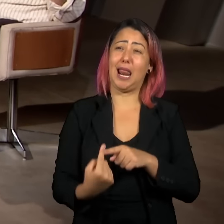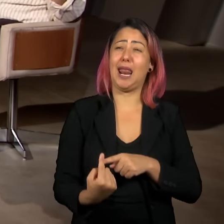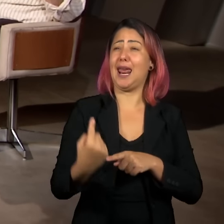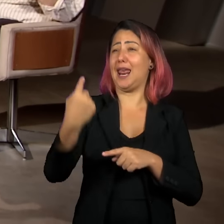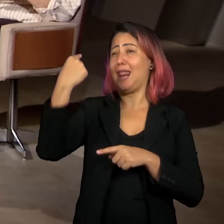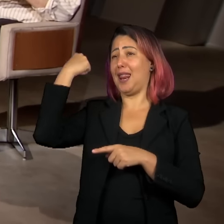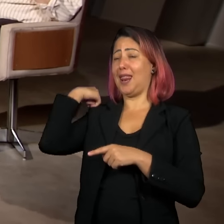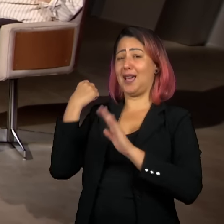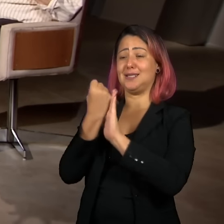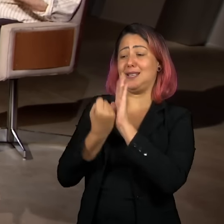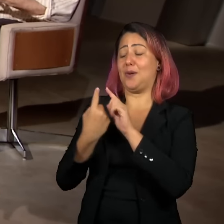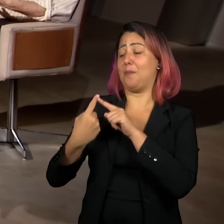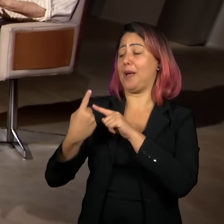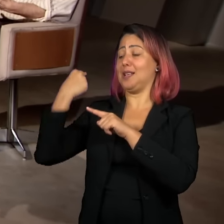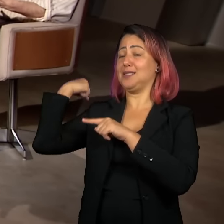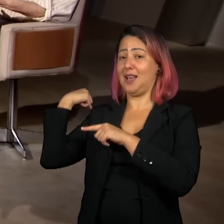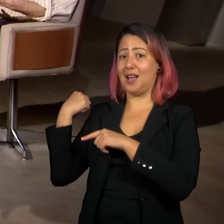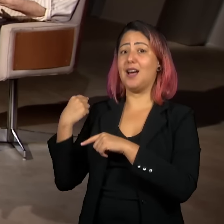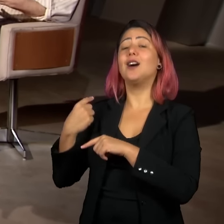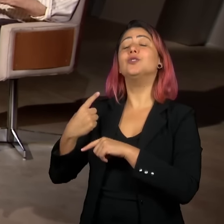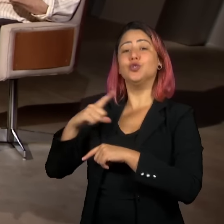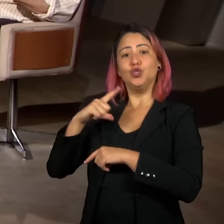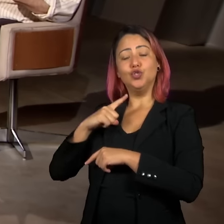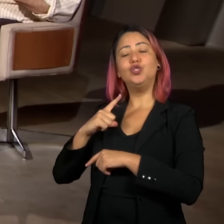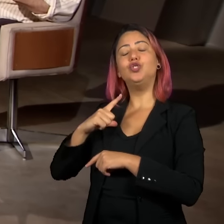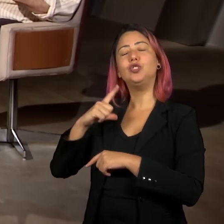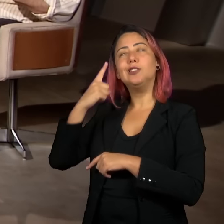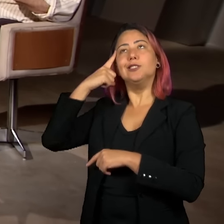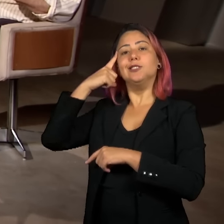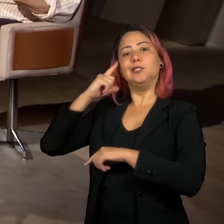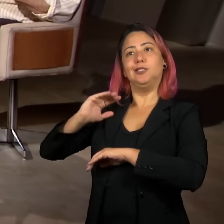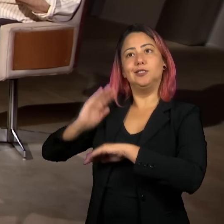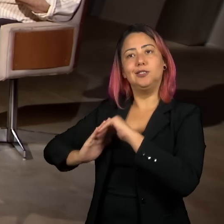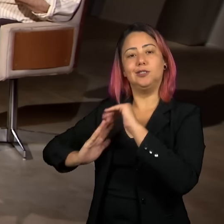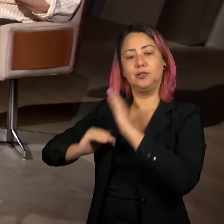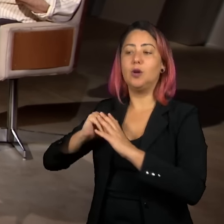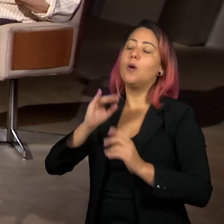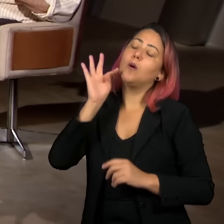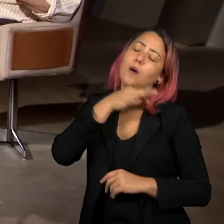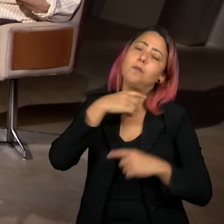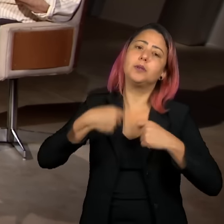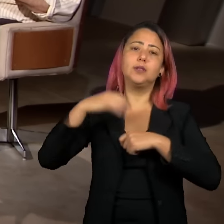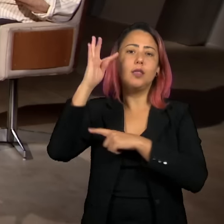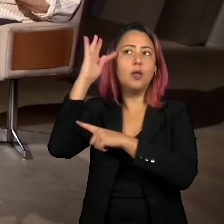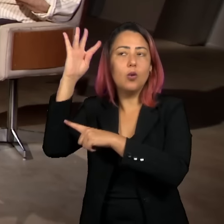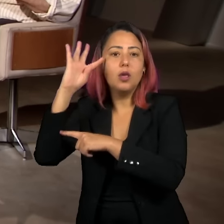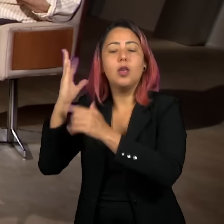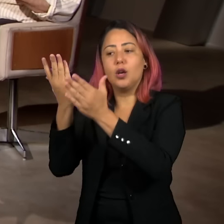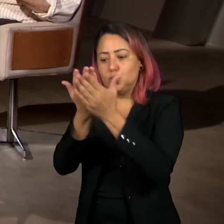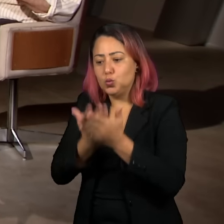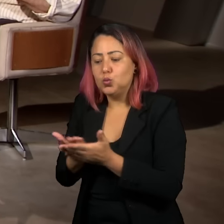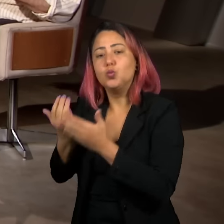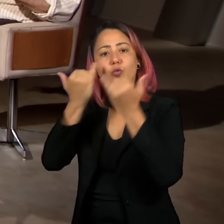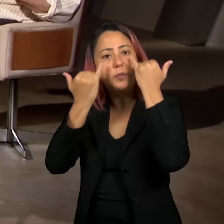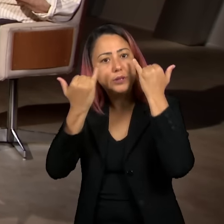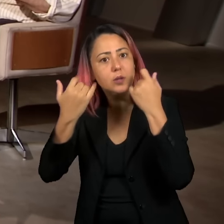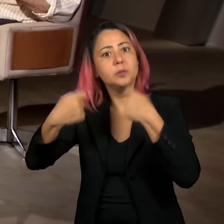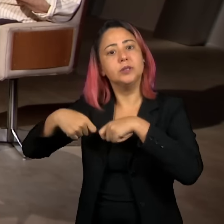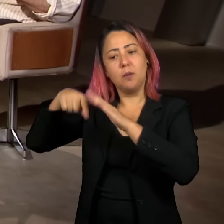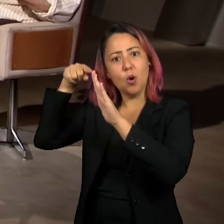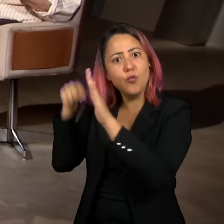passado mão na massa né claro que você tem que ter conhecimento tem que ter livro tem que ter informação você vai buscar